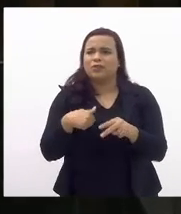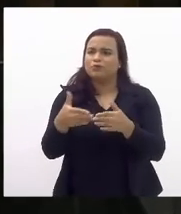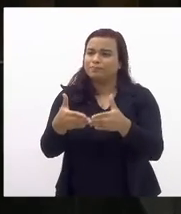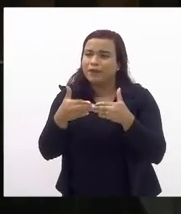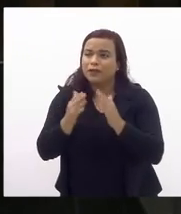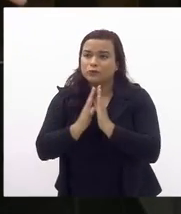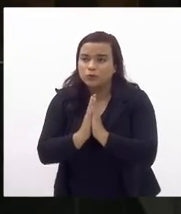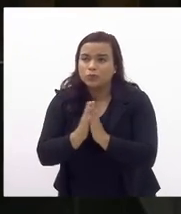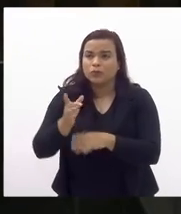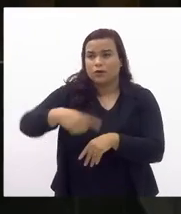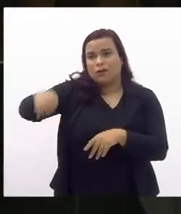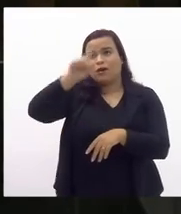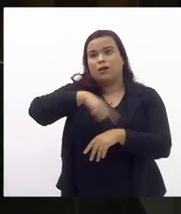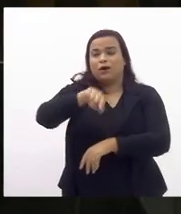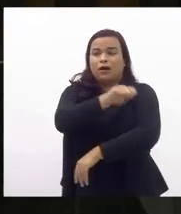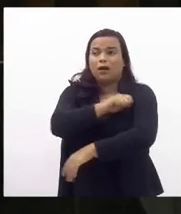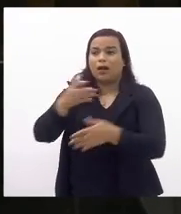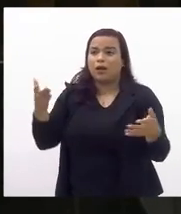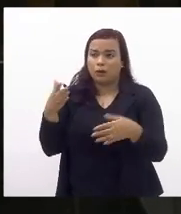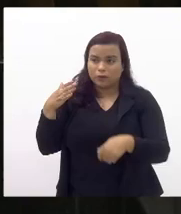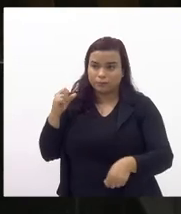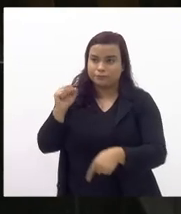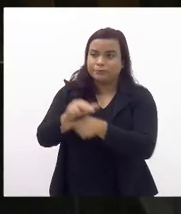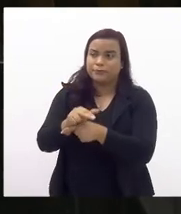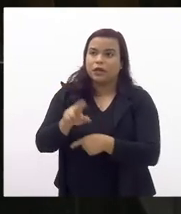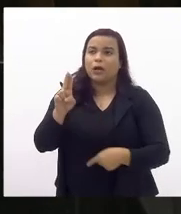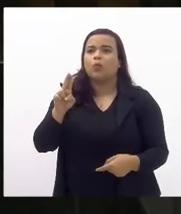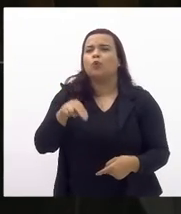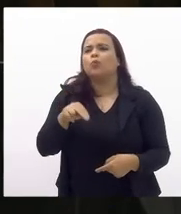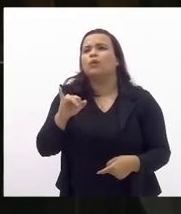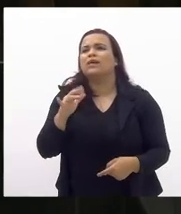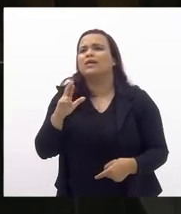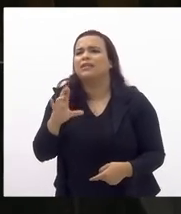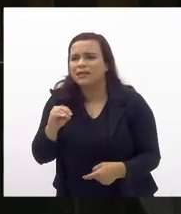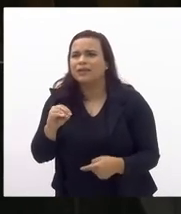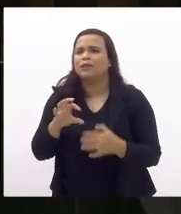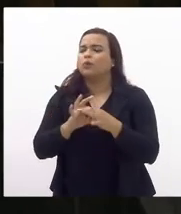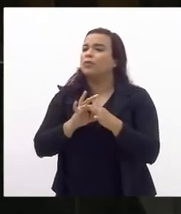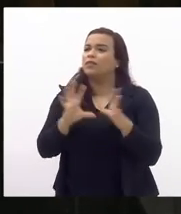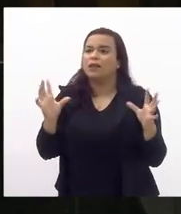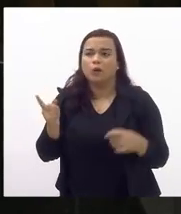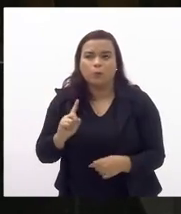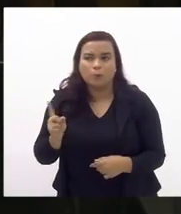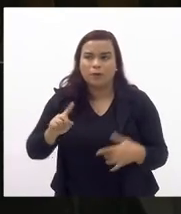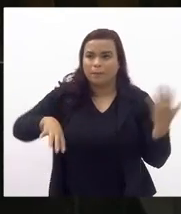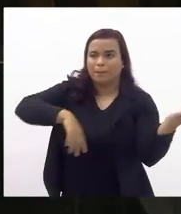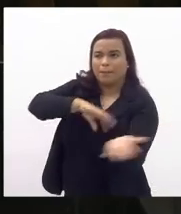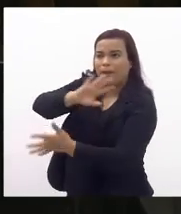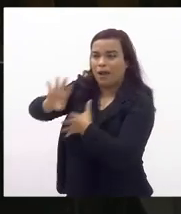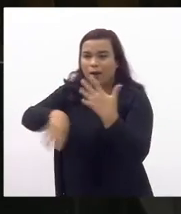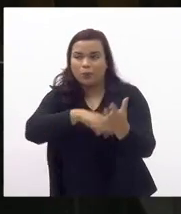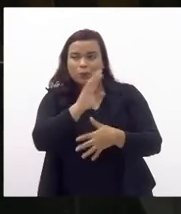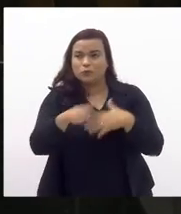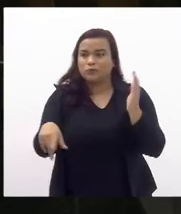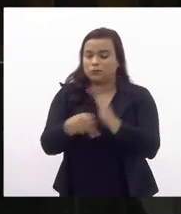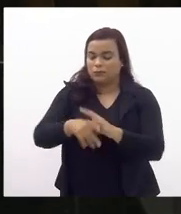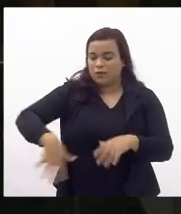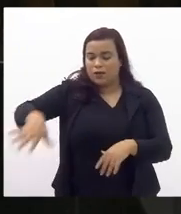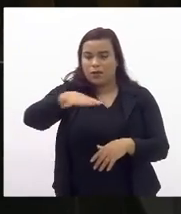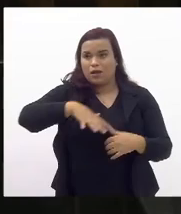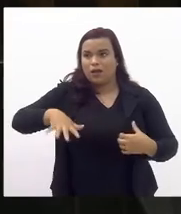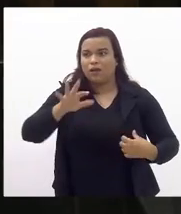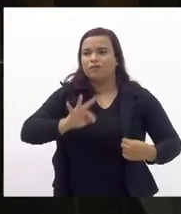agora estão ingressando na Unirio, não permitam que a balbúrdia tome conta do ambiente universitário,